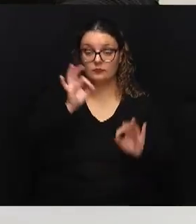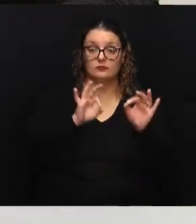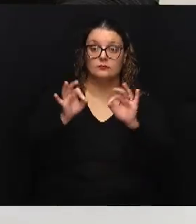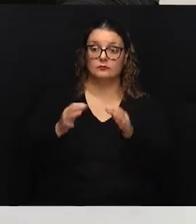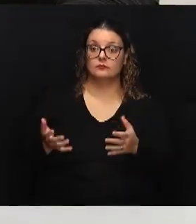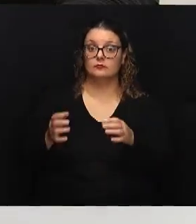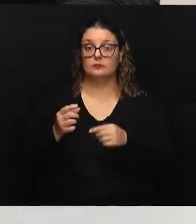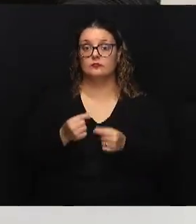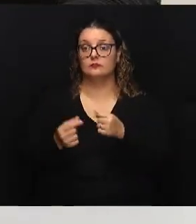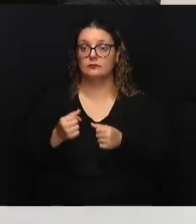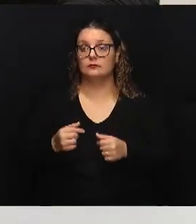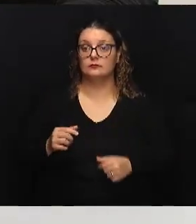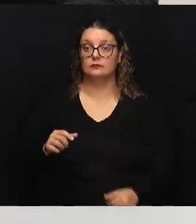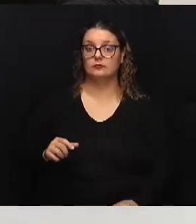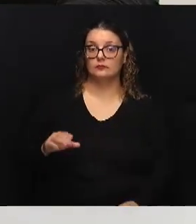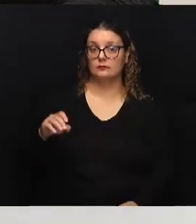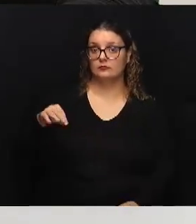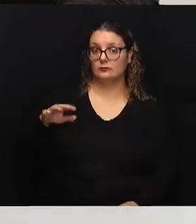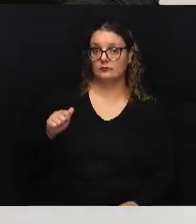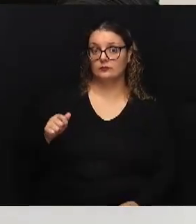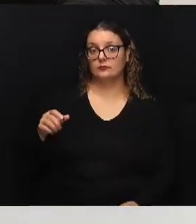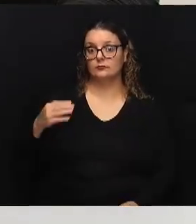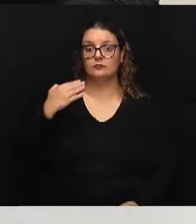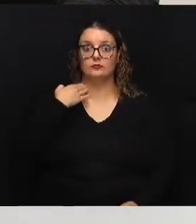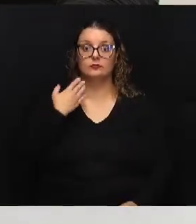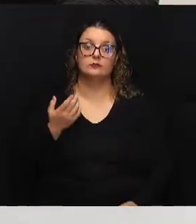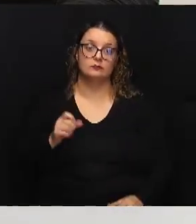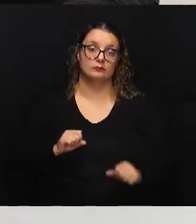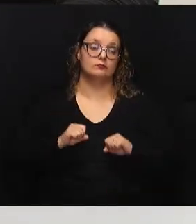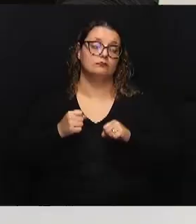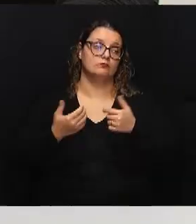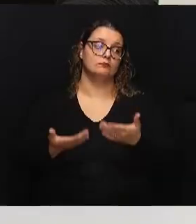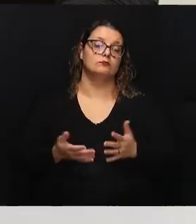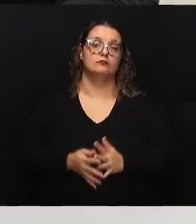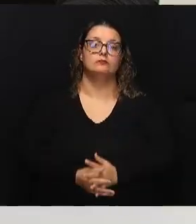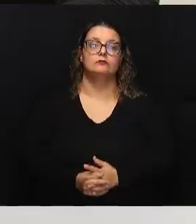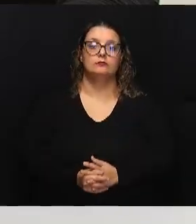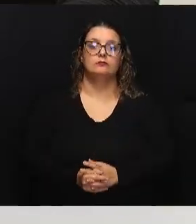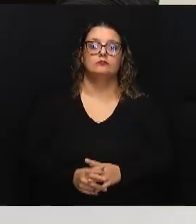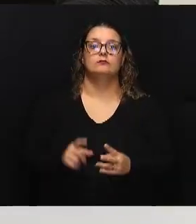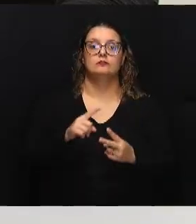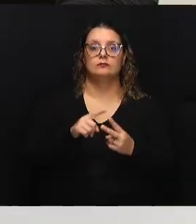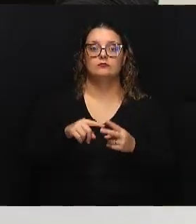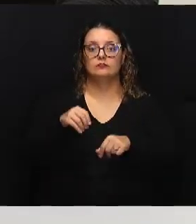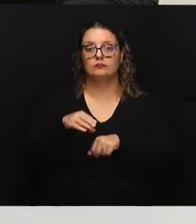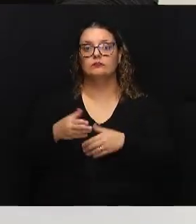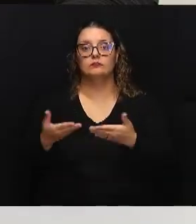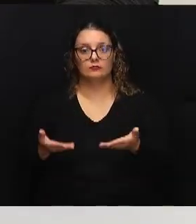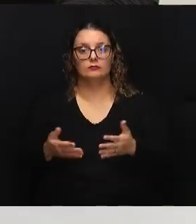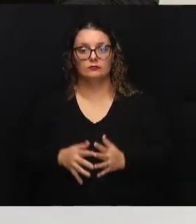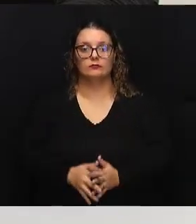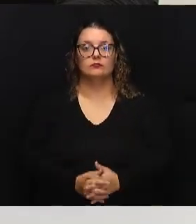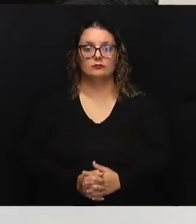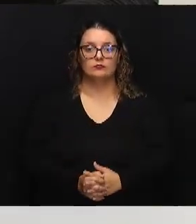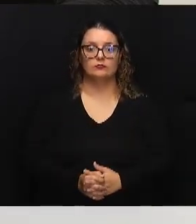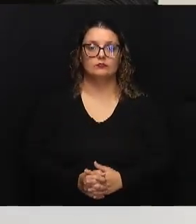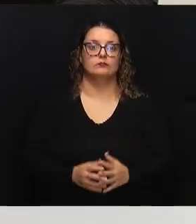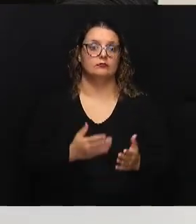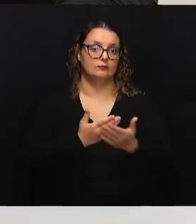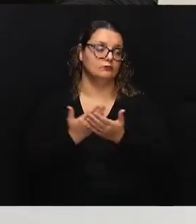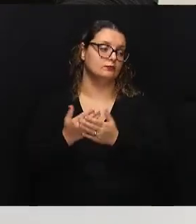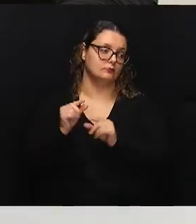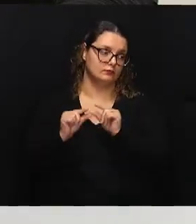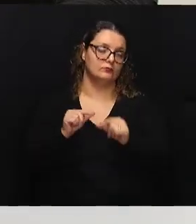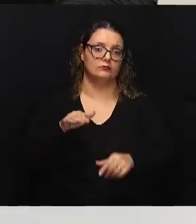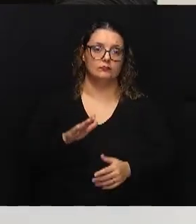né, nas contas bancárias? Eu reforçaria essas duas dicas que a gente deu há pouco, né? Estudar um pouco,